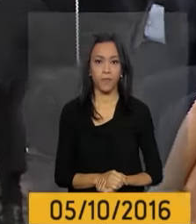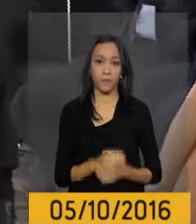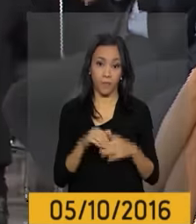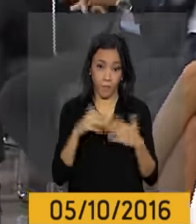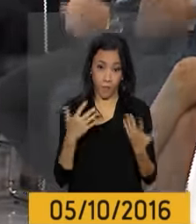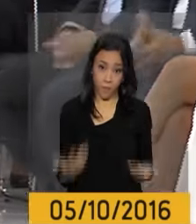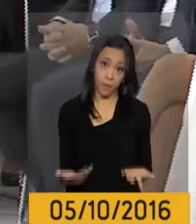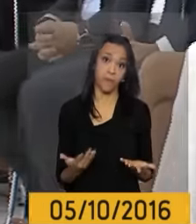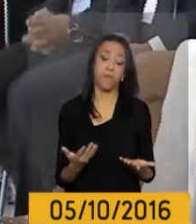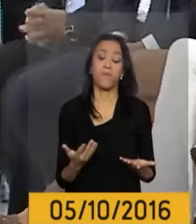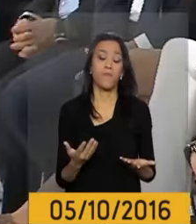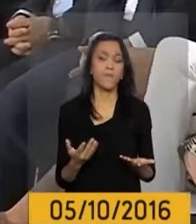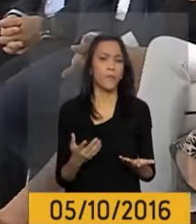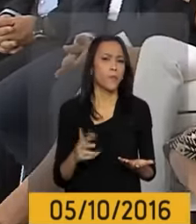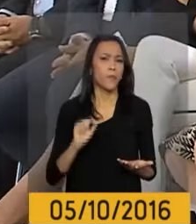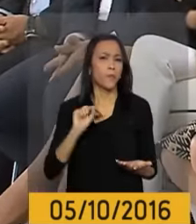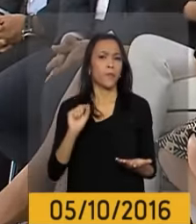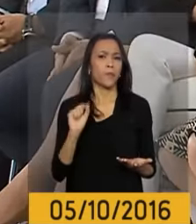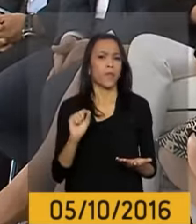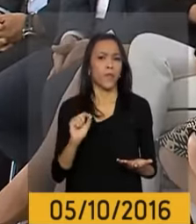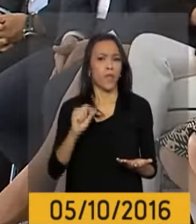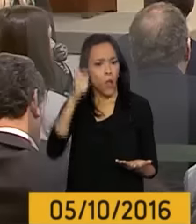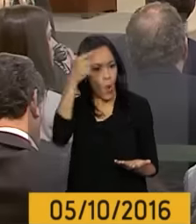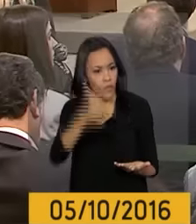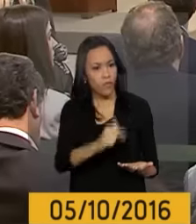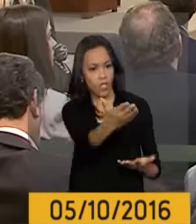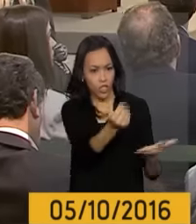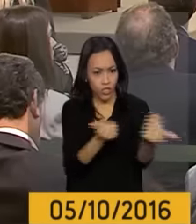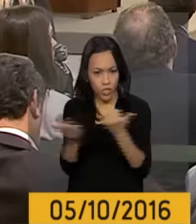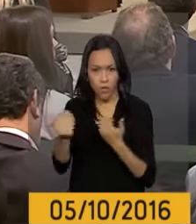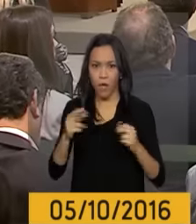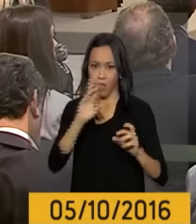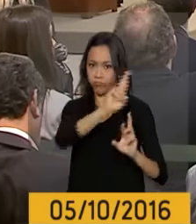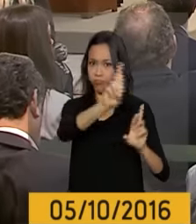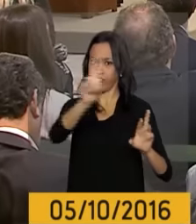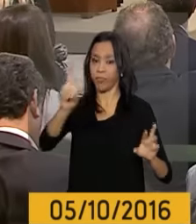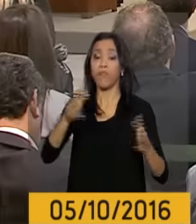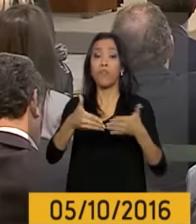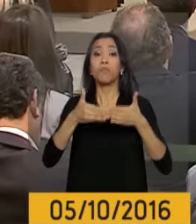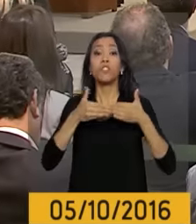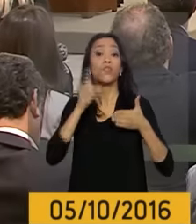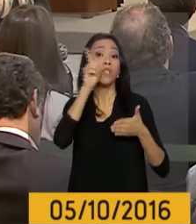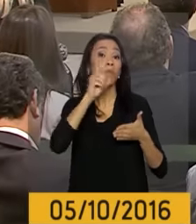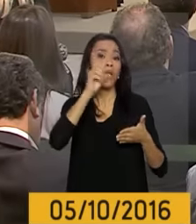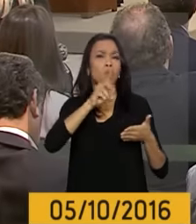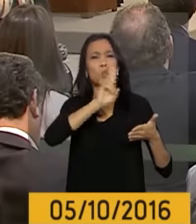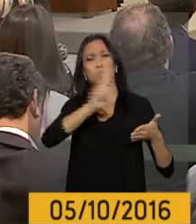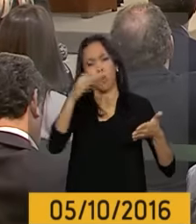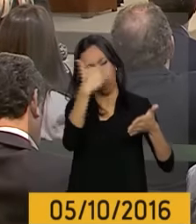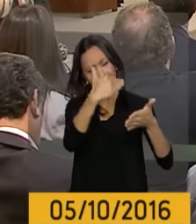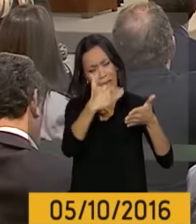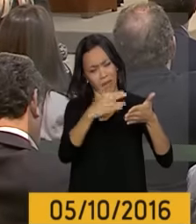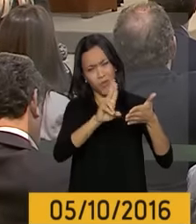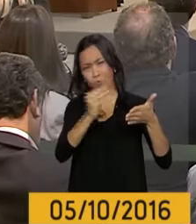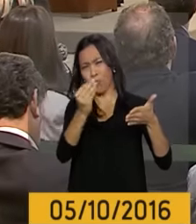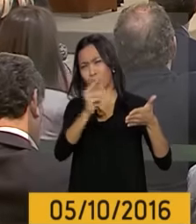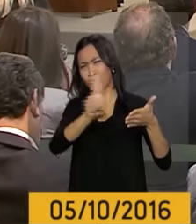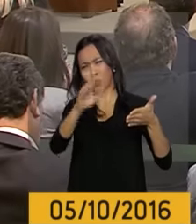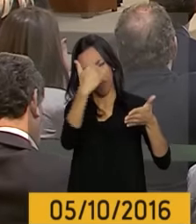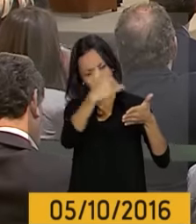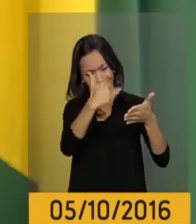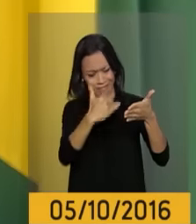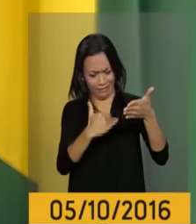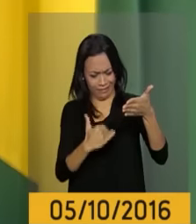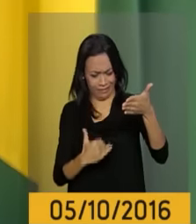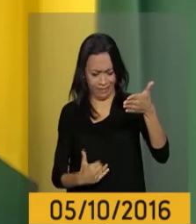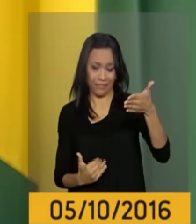Portanto, ao relacionar novamente as autoridades, e vou pedir apenas aos deputados, eu não vou mencionar, porque são tantos deputados aqui, e